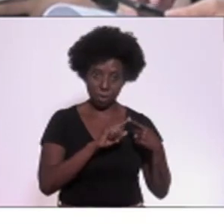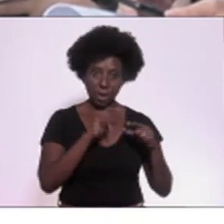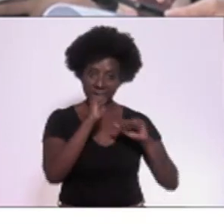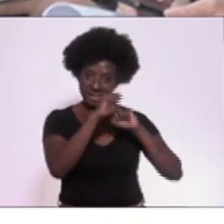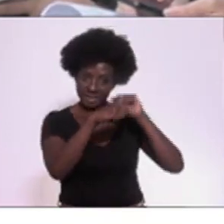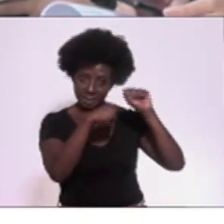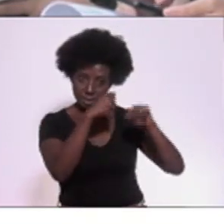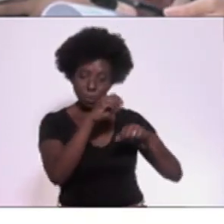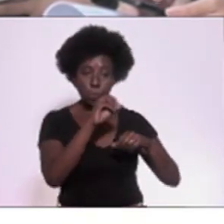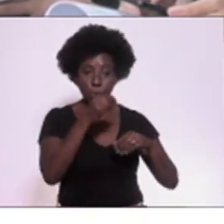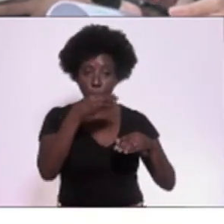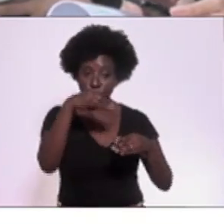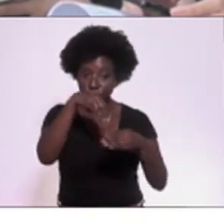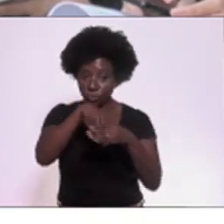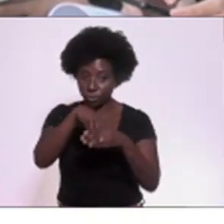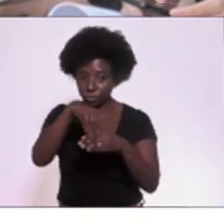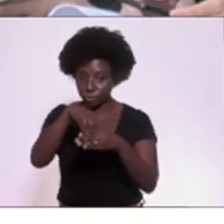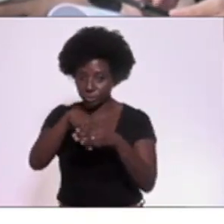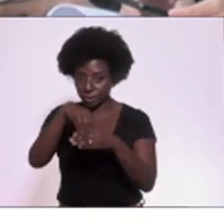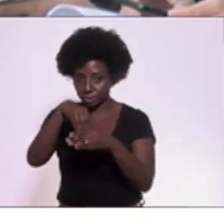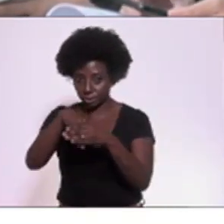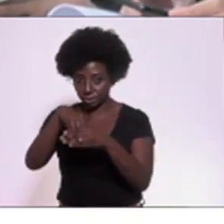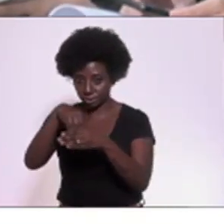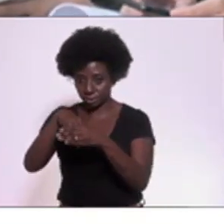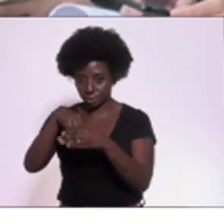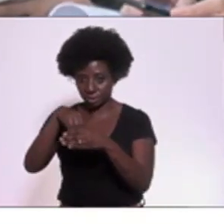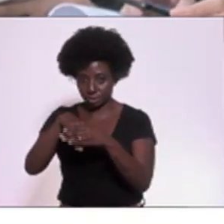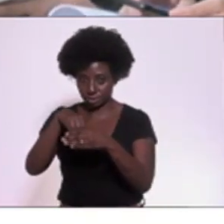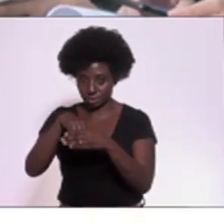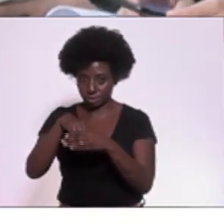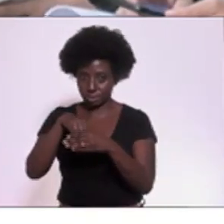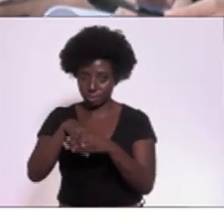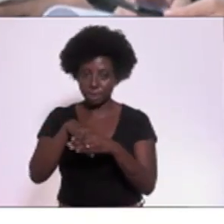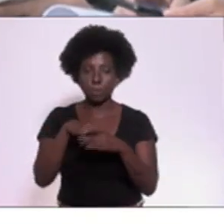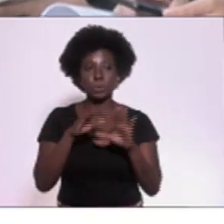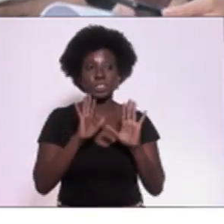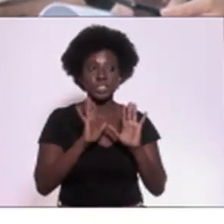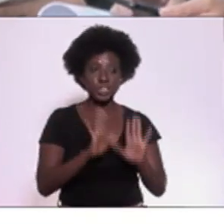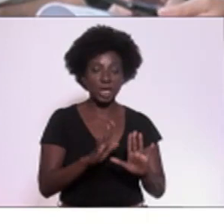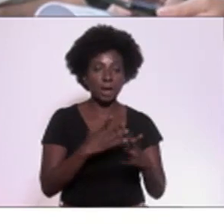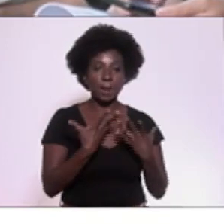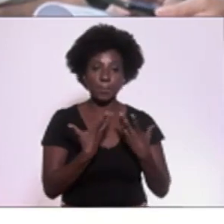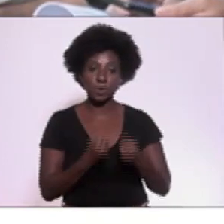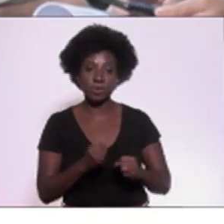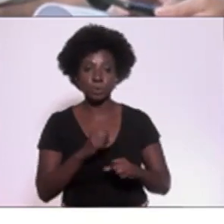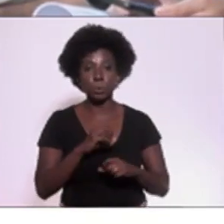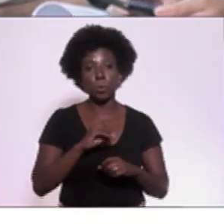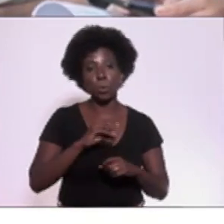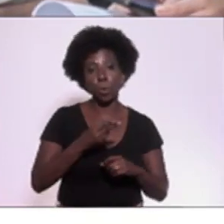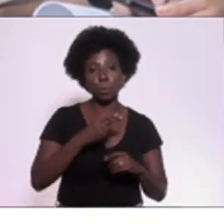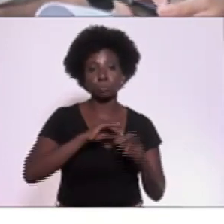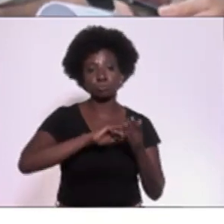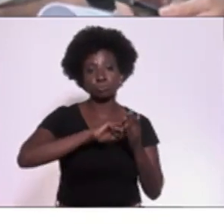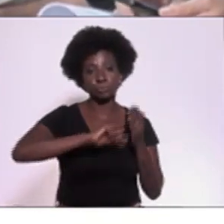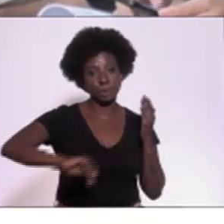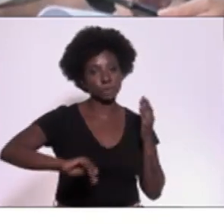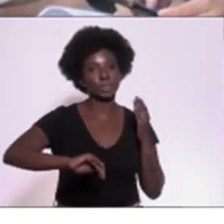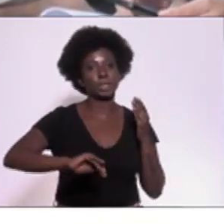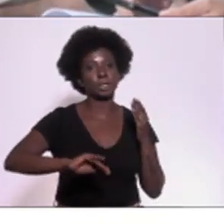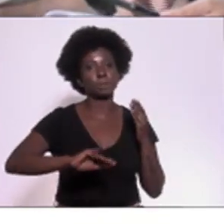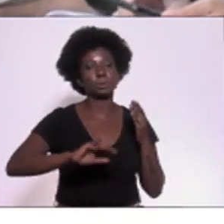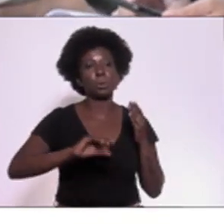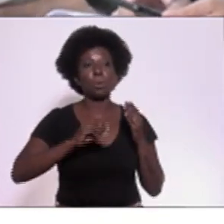projeto idêntico a outro que já tenha sido aprovado ou rejeitado na mesma sessão legislativa ou